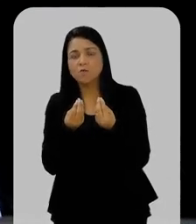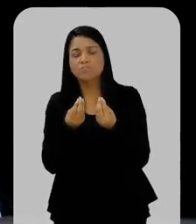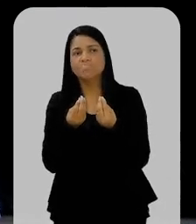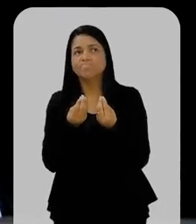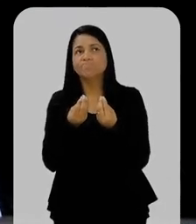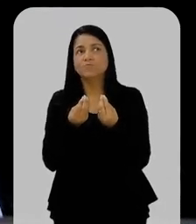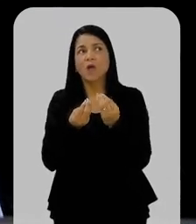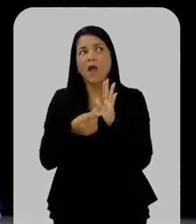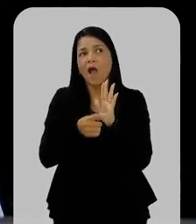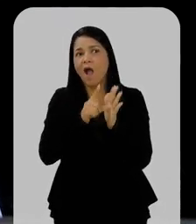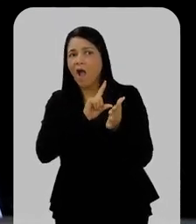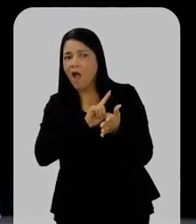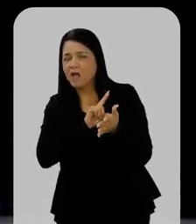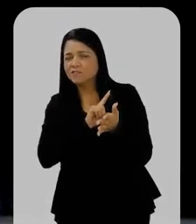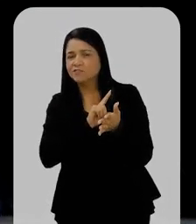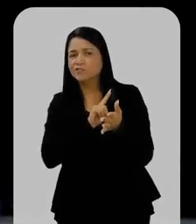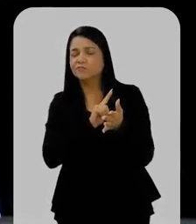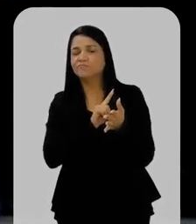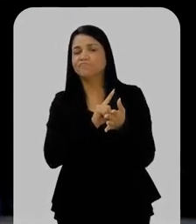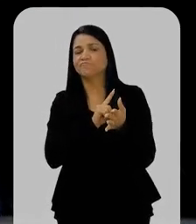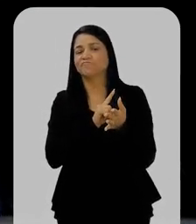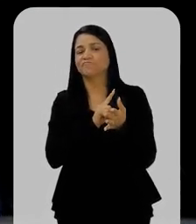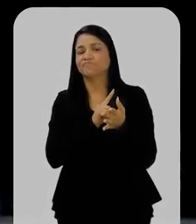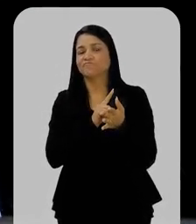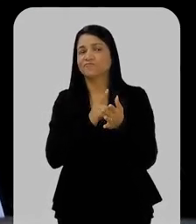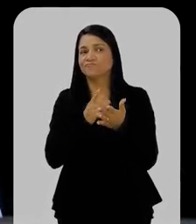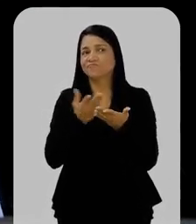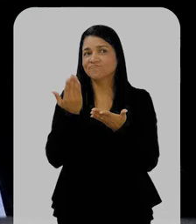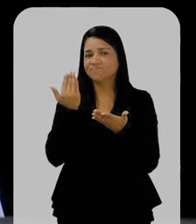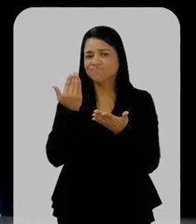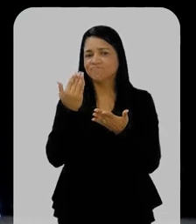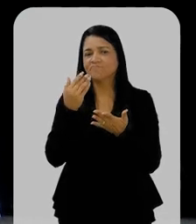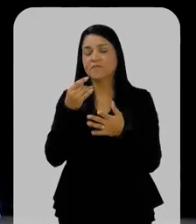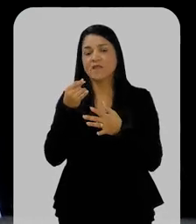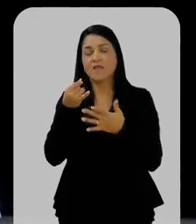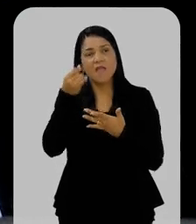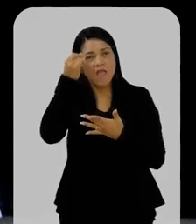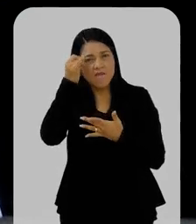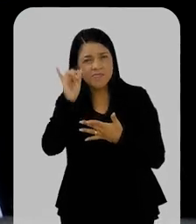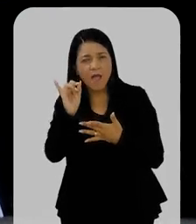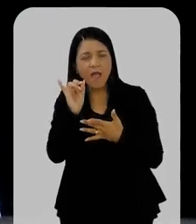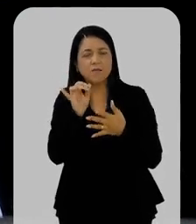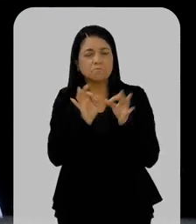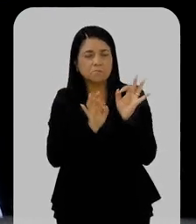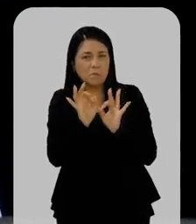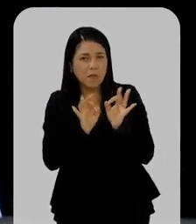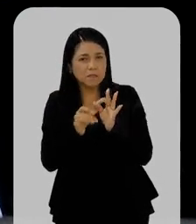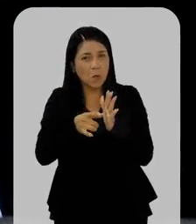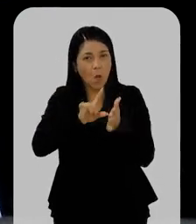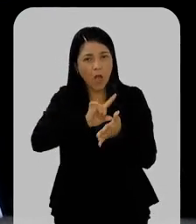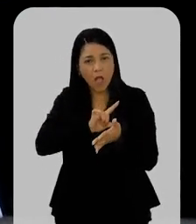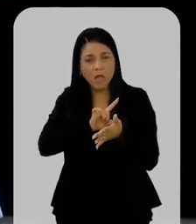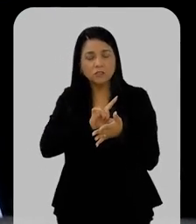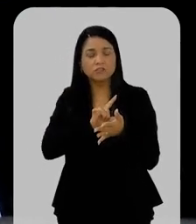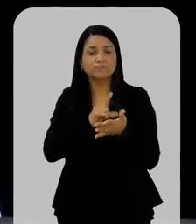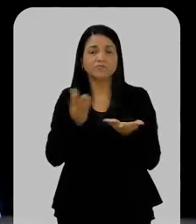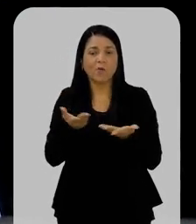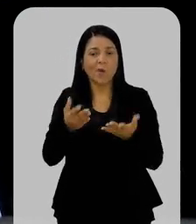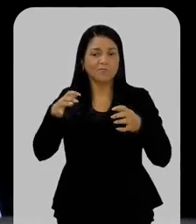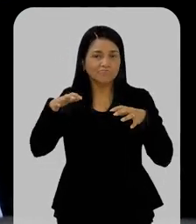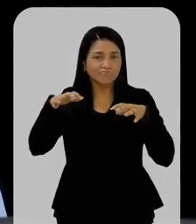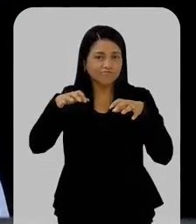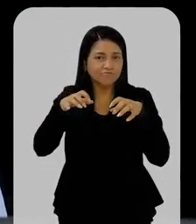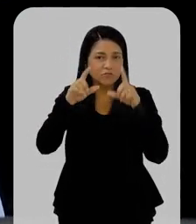te, talvez, levado um pouquinho mais a sério naquela data, esses eventos ocorridos esse ano podiam ter sido diminuídos, vamos dizer